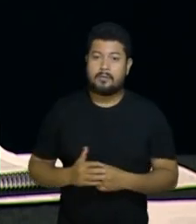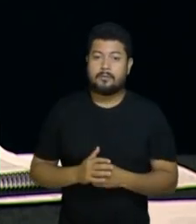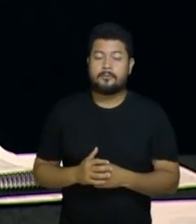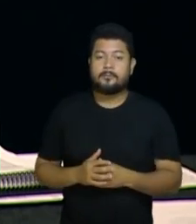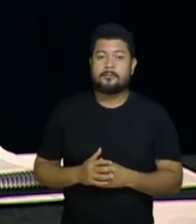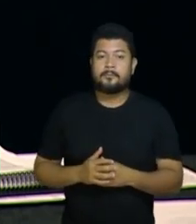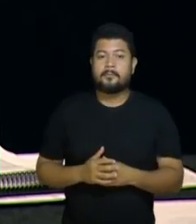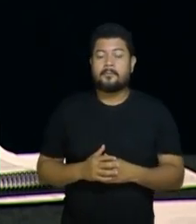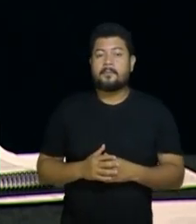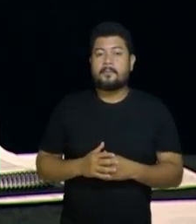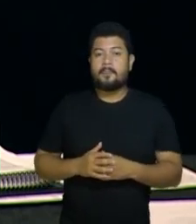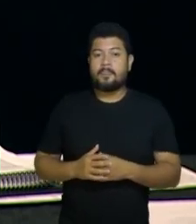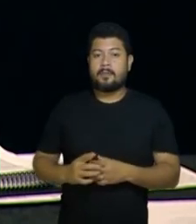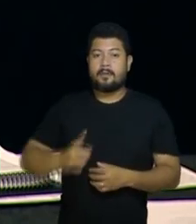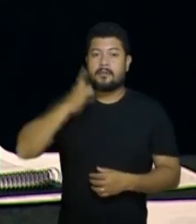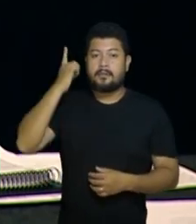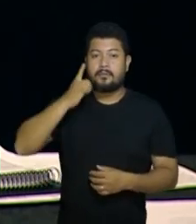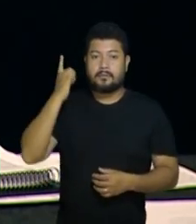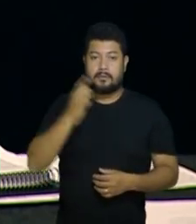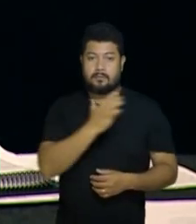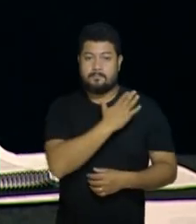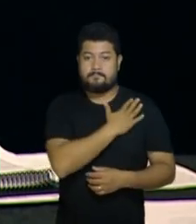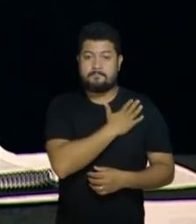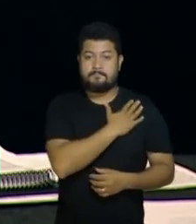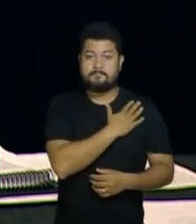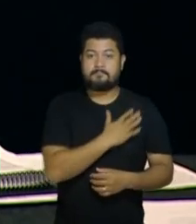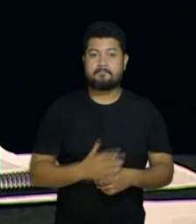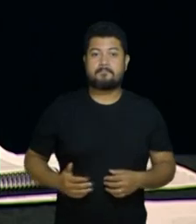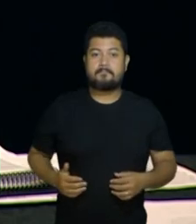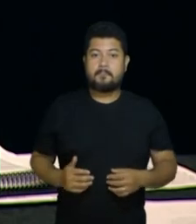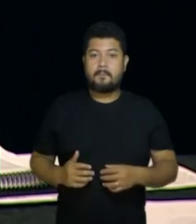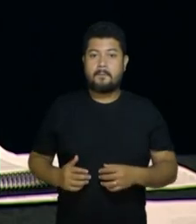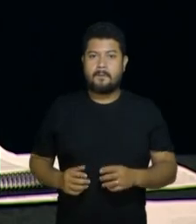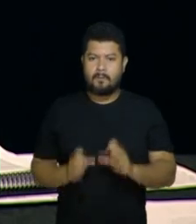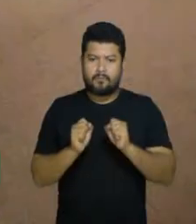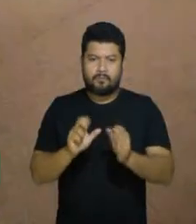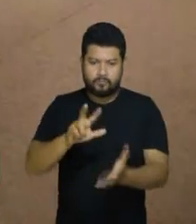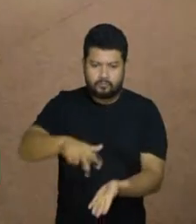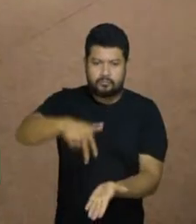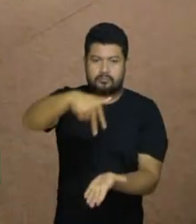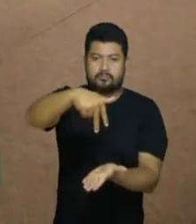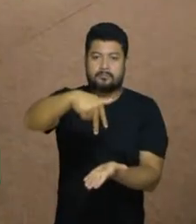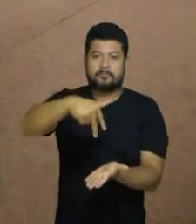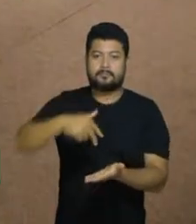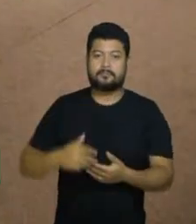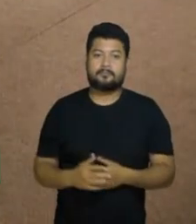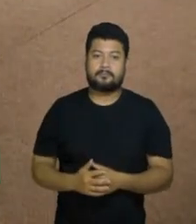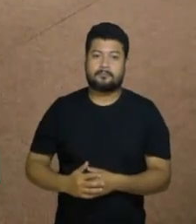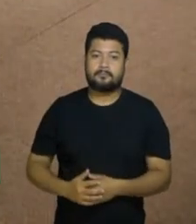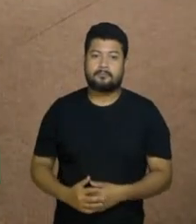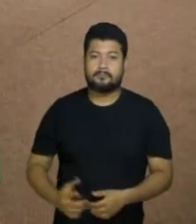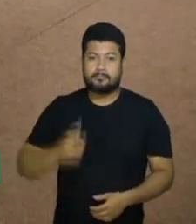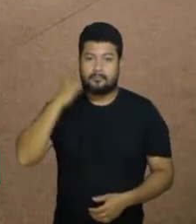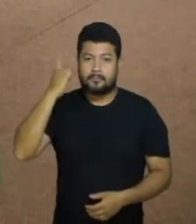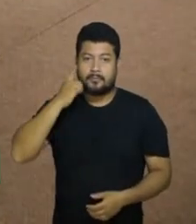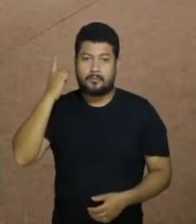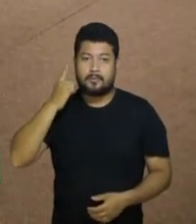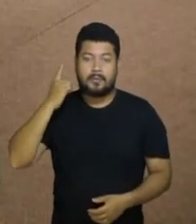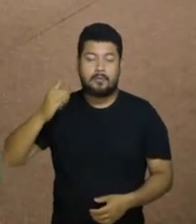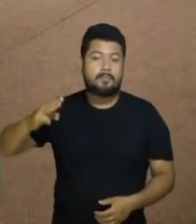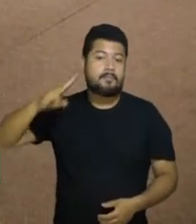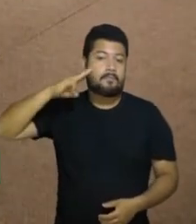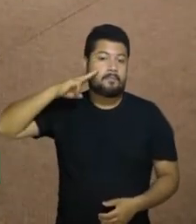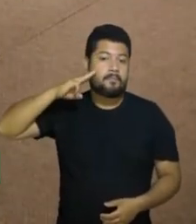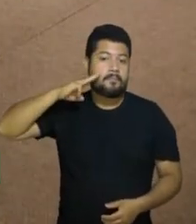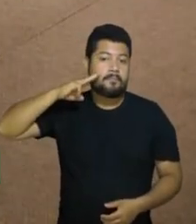saber? Deputado Napoleão Bernardes, se pudesse ficar em pé, deputado. Deputado Marcos da Rosa, que